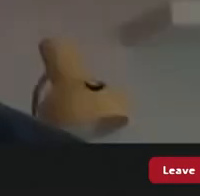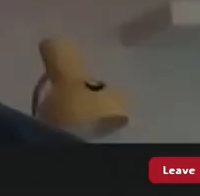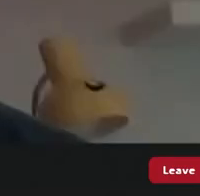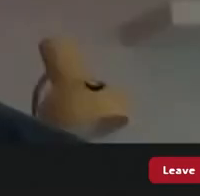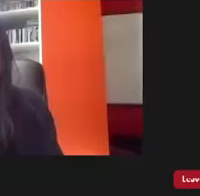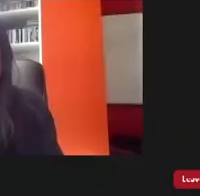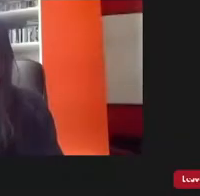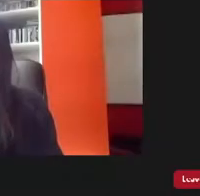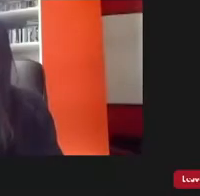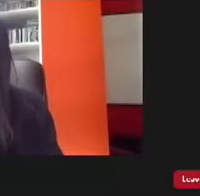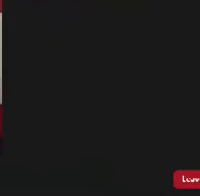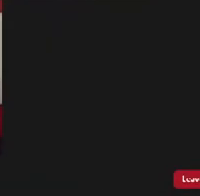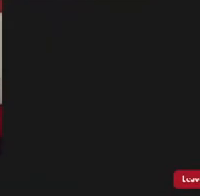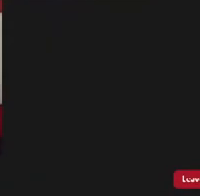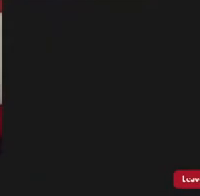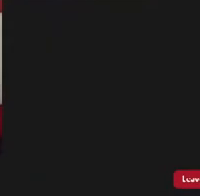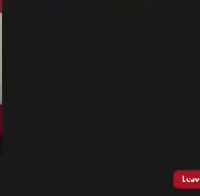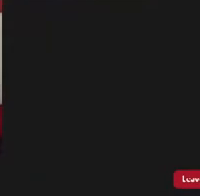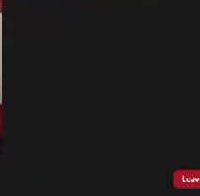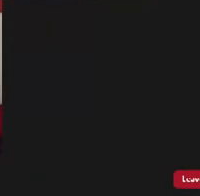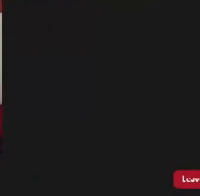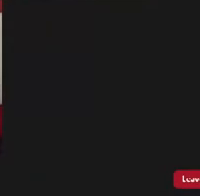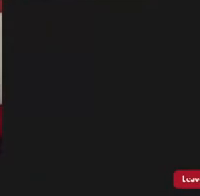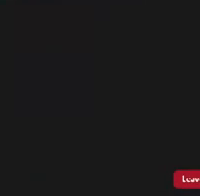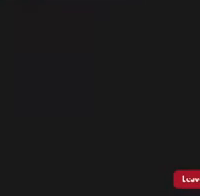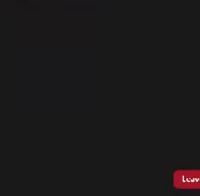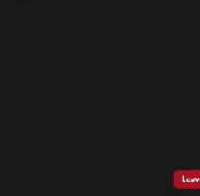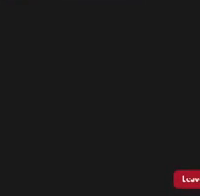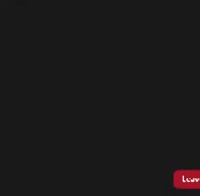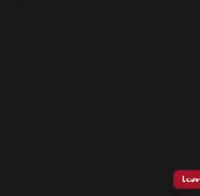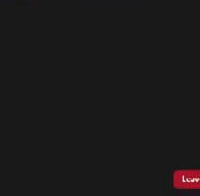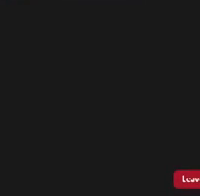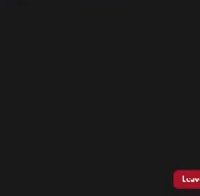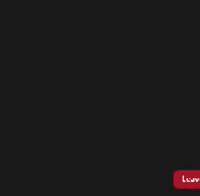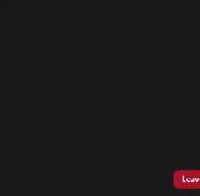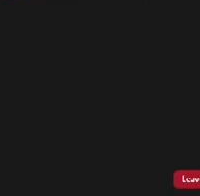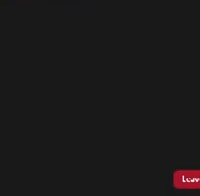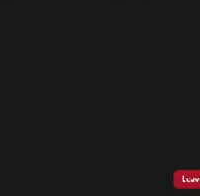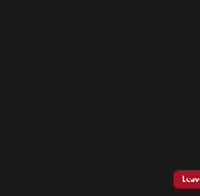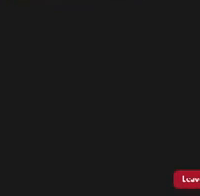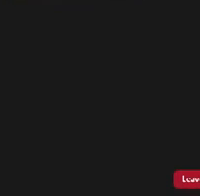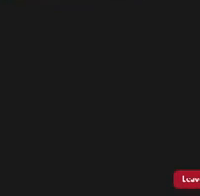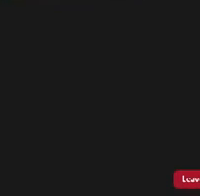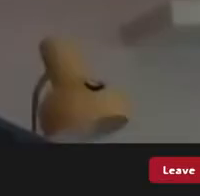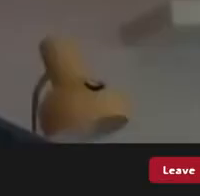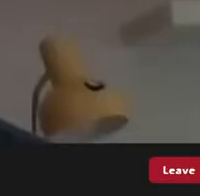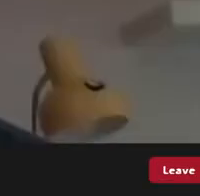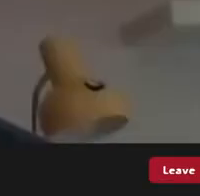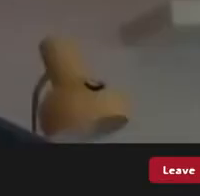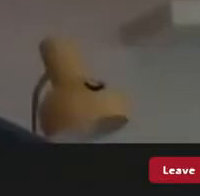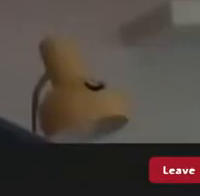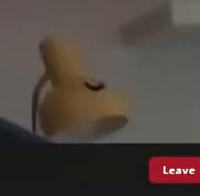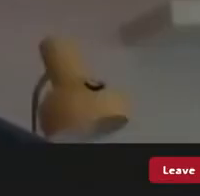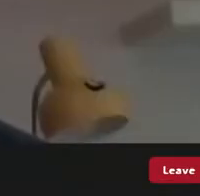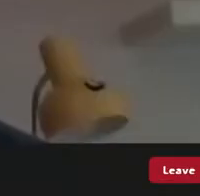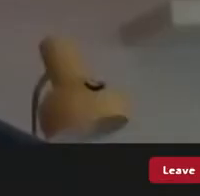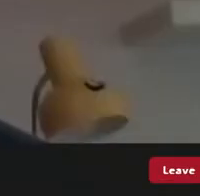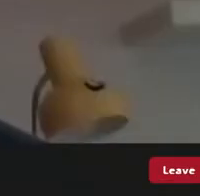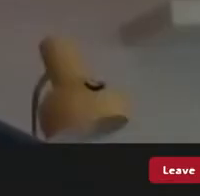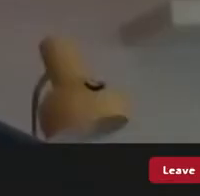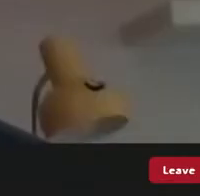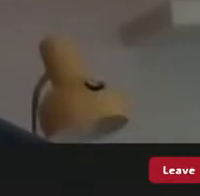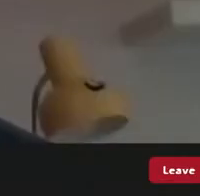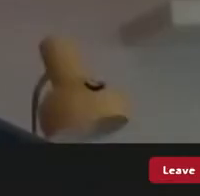Bom dia, deputado. Muito obrigado pela oportunidade. Gostaria de começar também cumprimentando todos os membros da CPI,